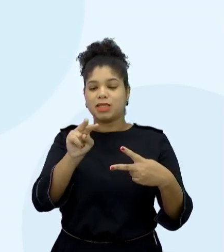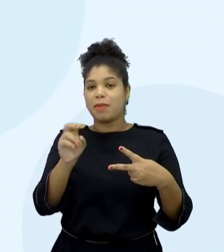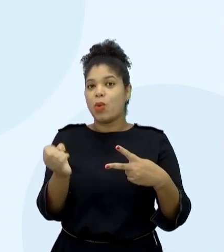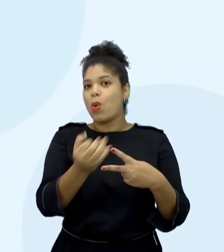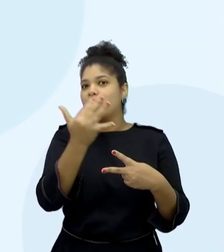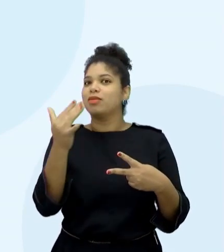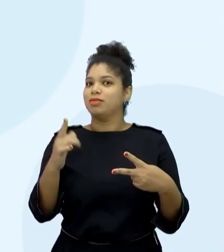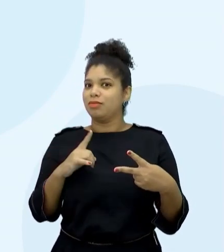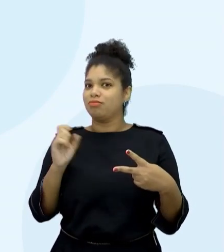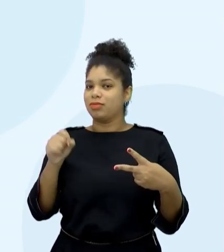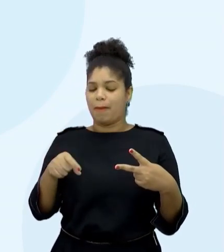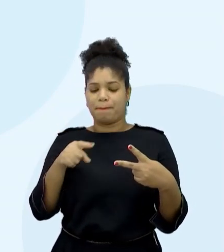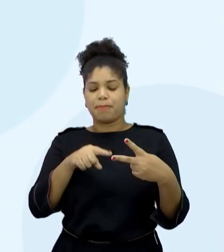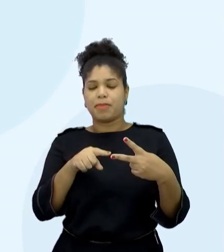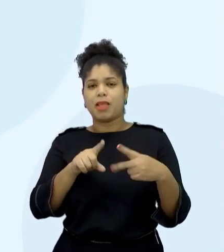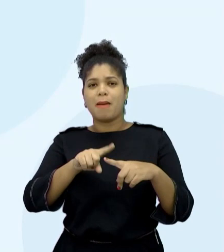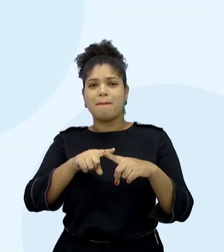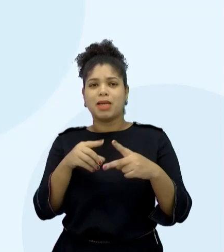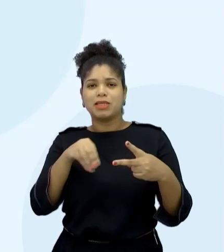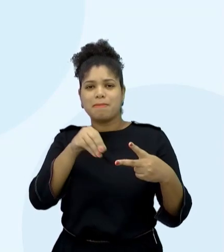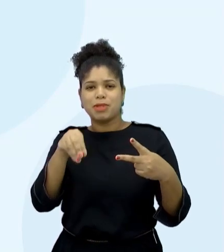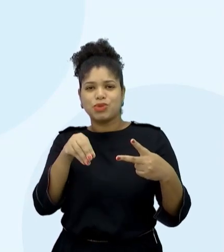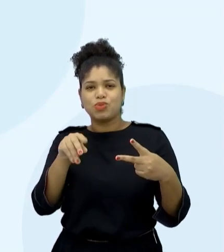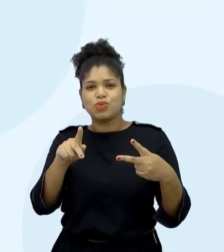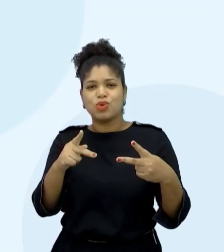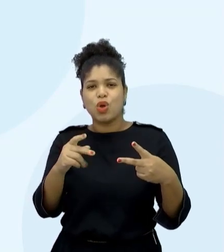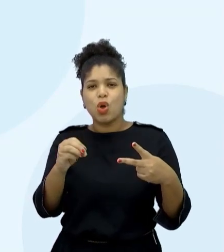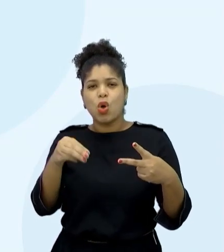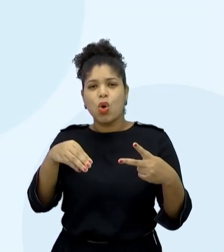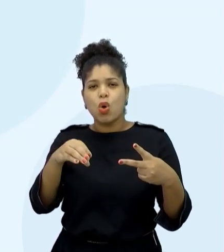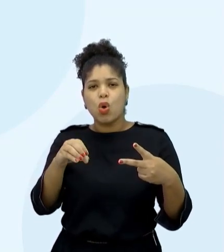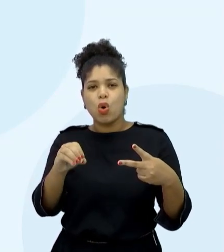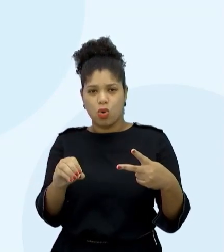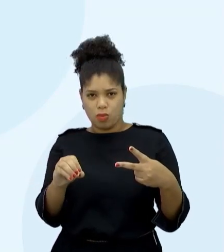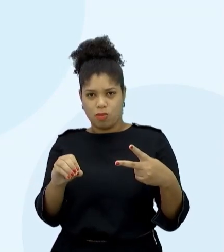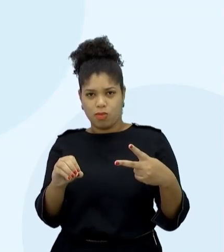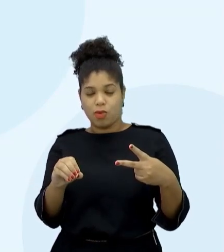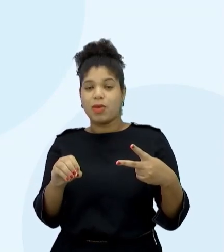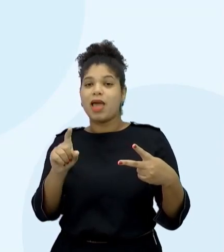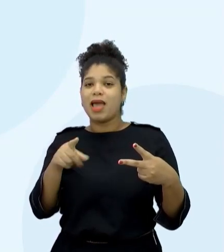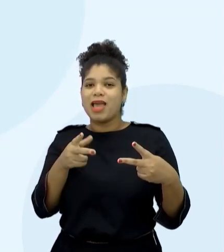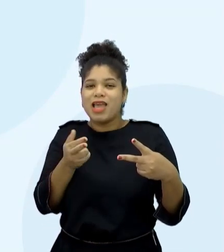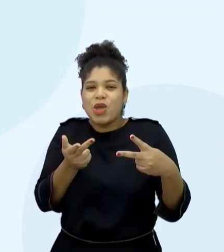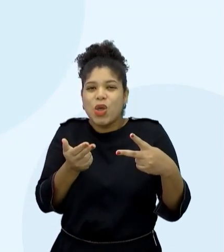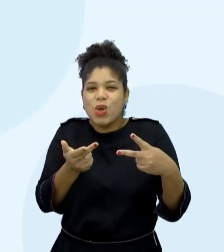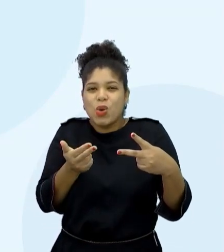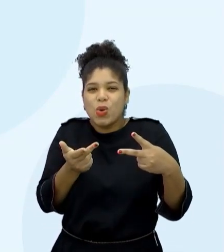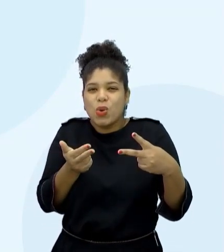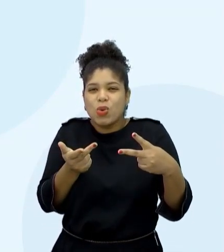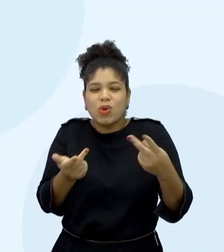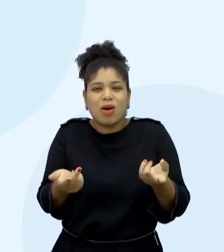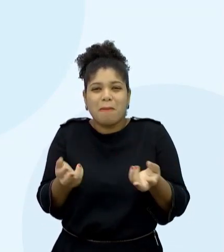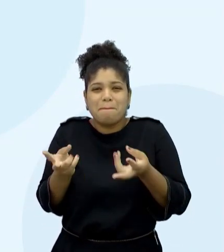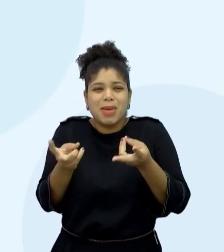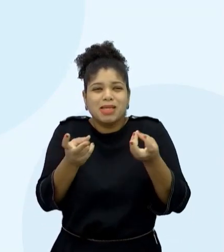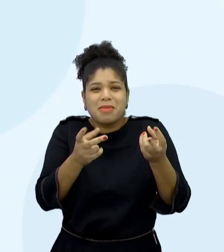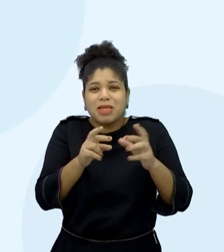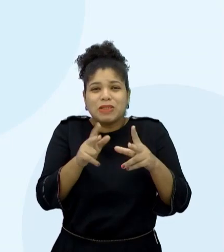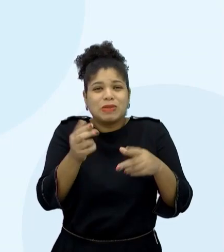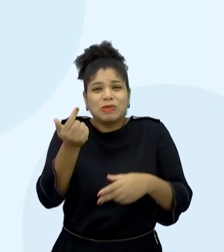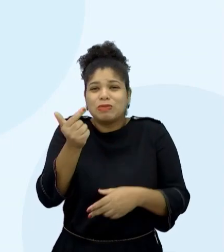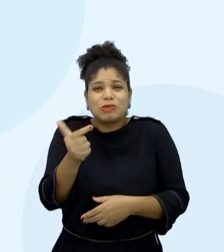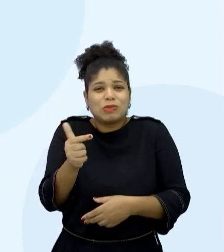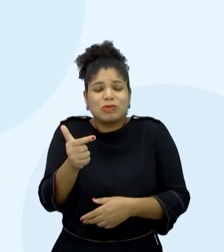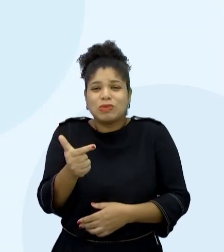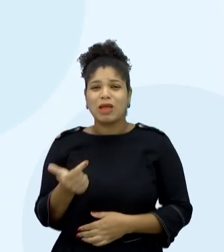ali misturado. Podemos considerar que a mistura gasosa que chamamos de ar é uma mistura homogênea em algum dos casos e